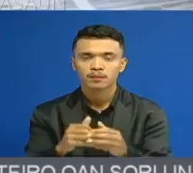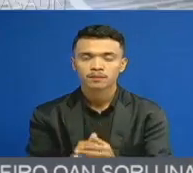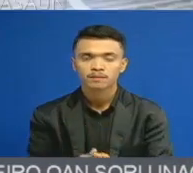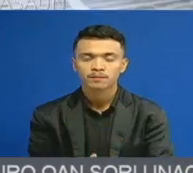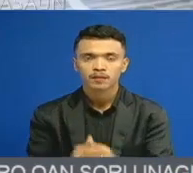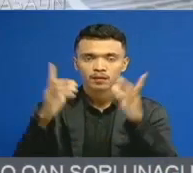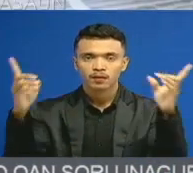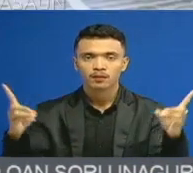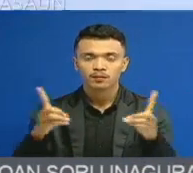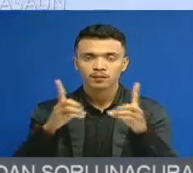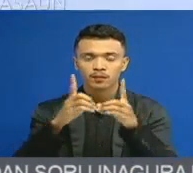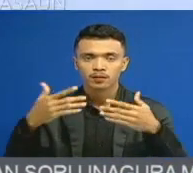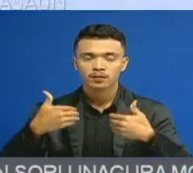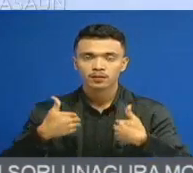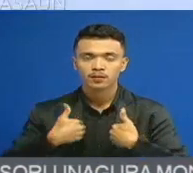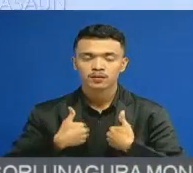nebe makontese ia